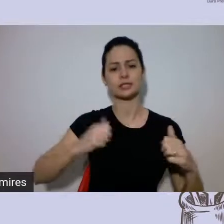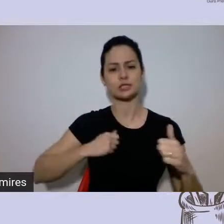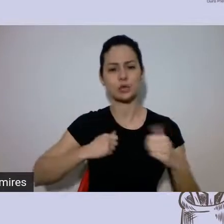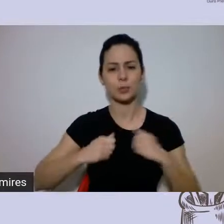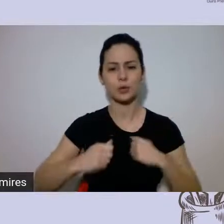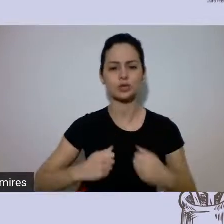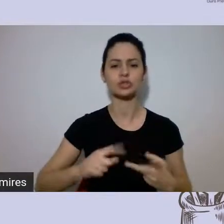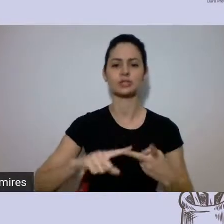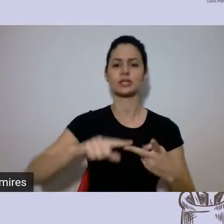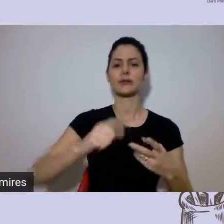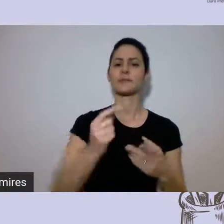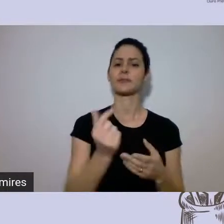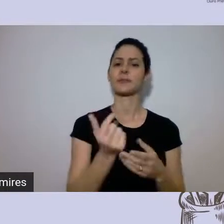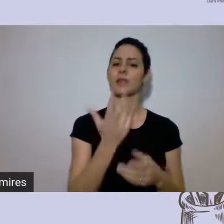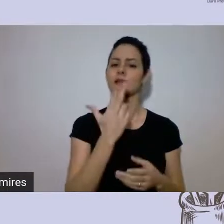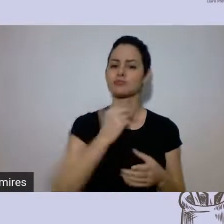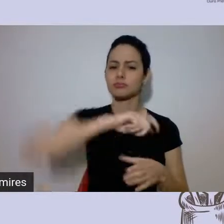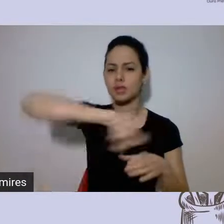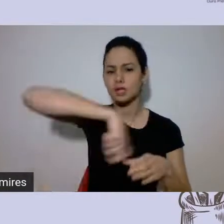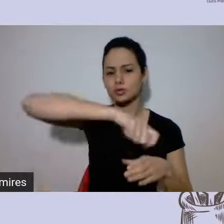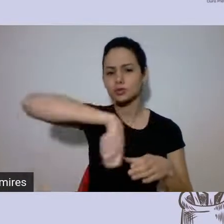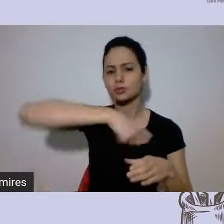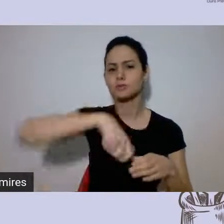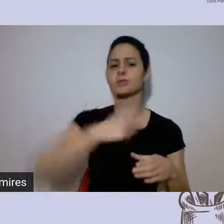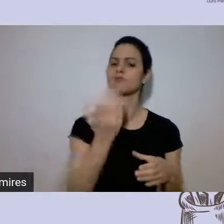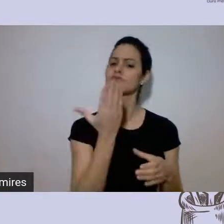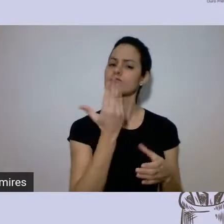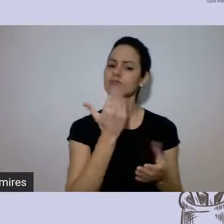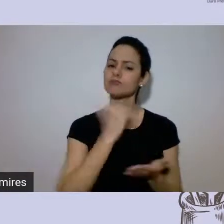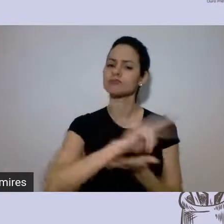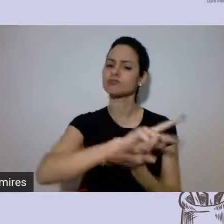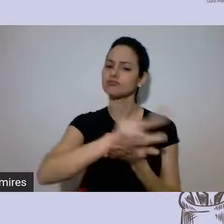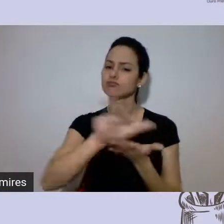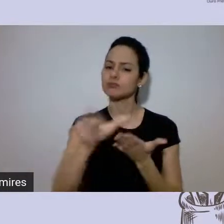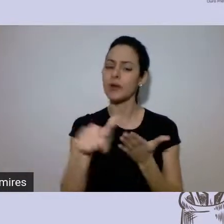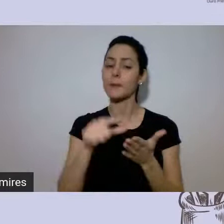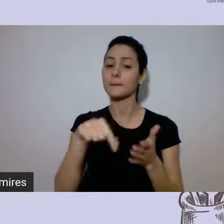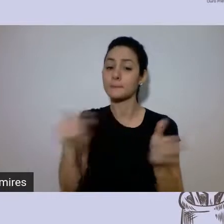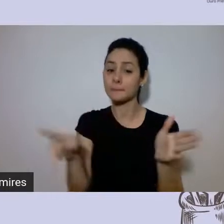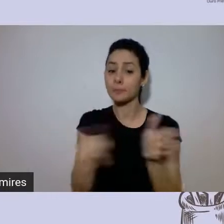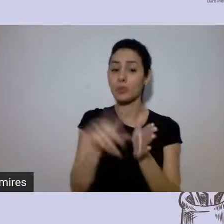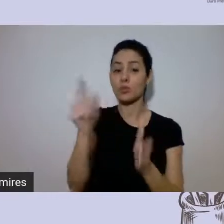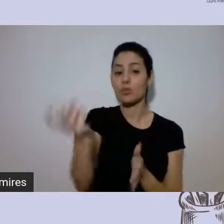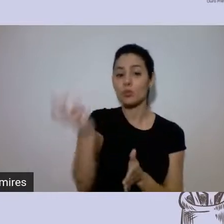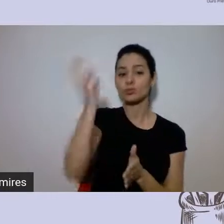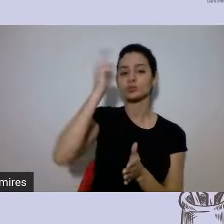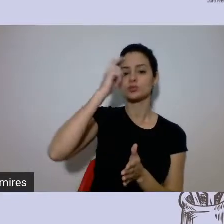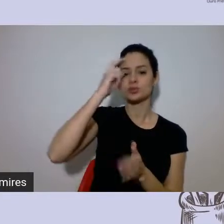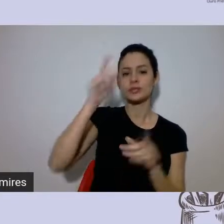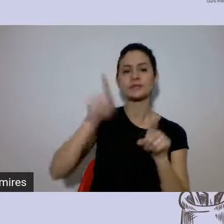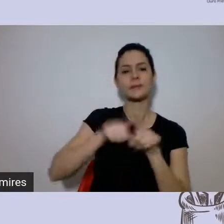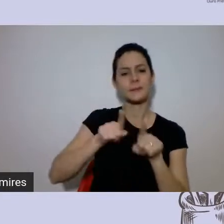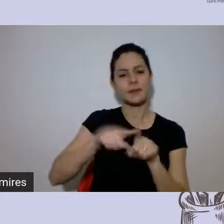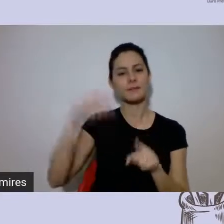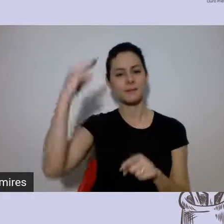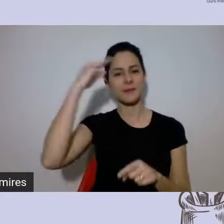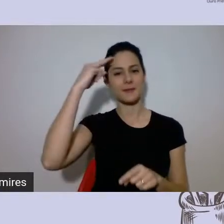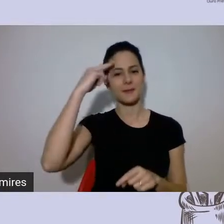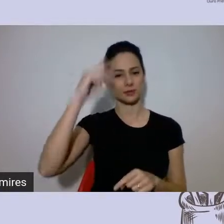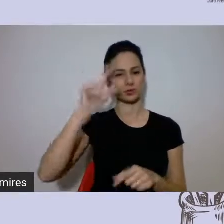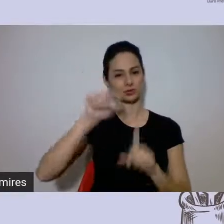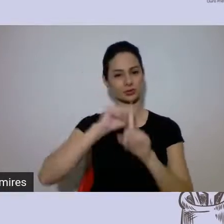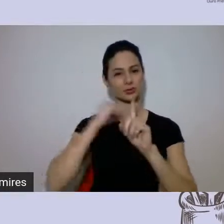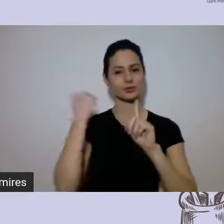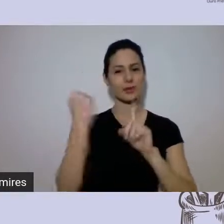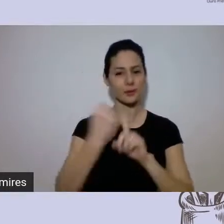gastronomia, alimentação, patrimônio cultural e memória social.